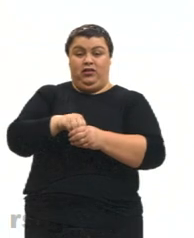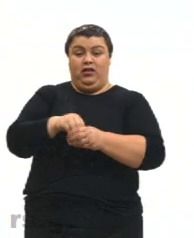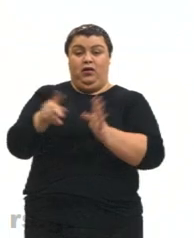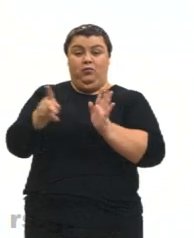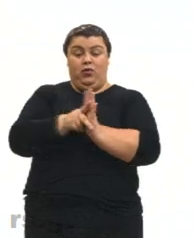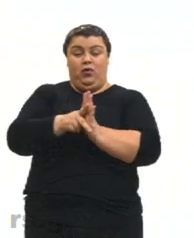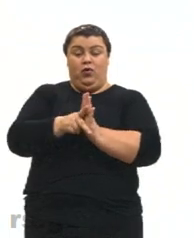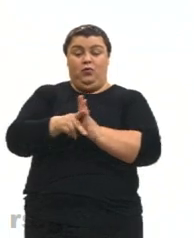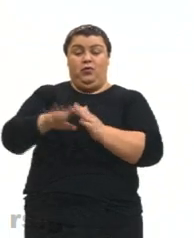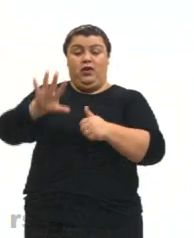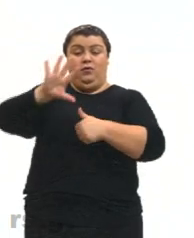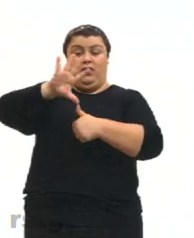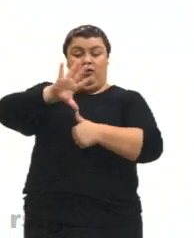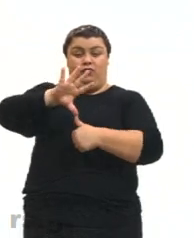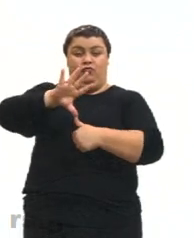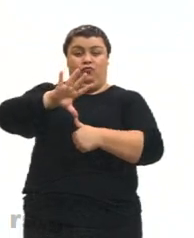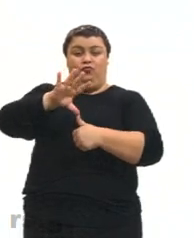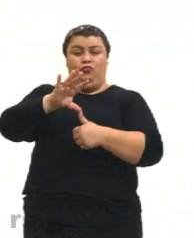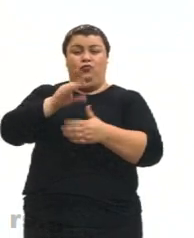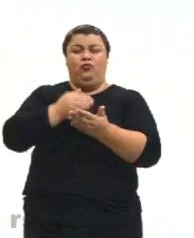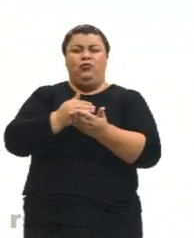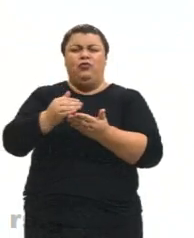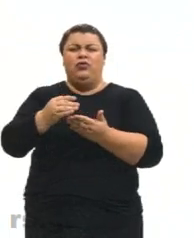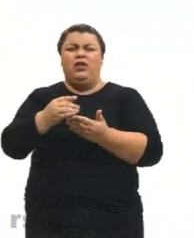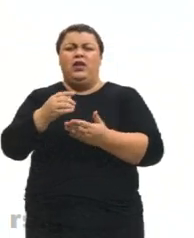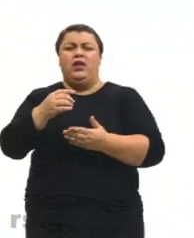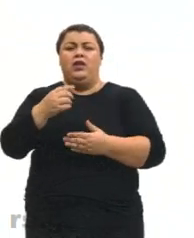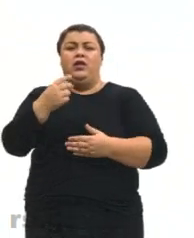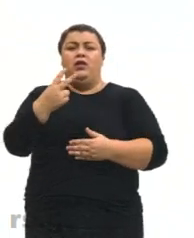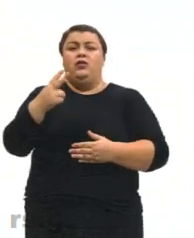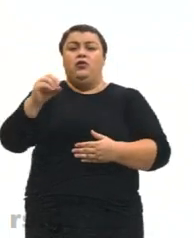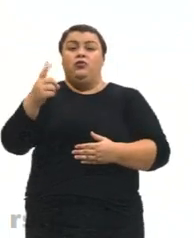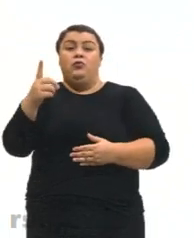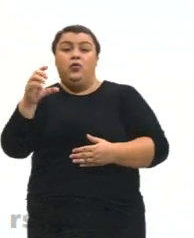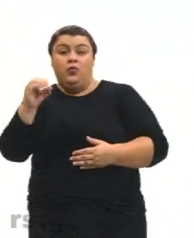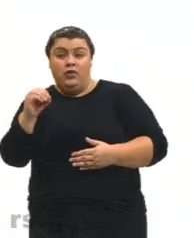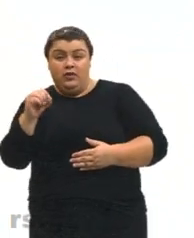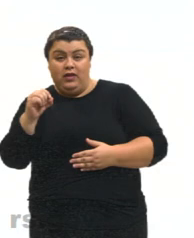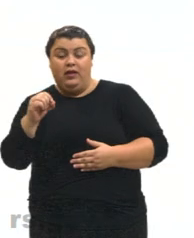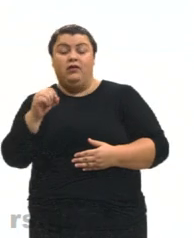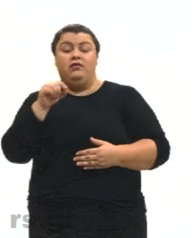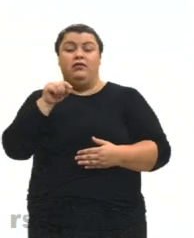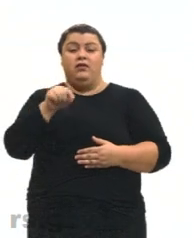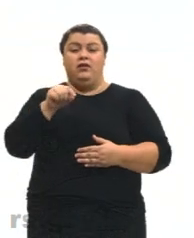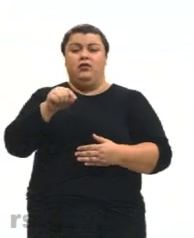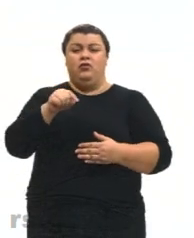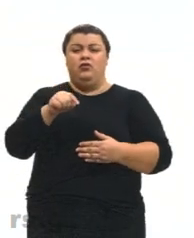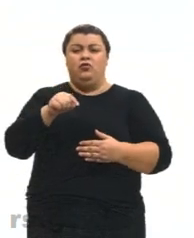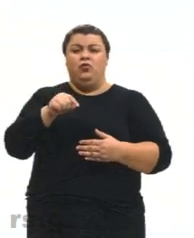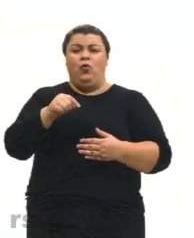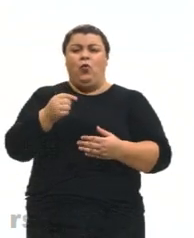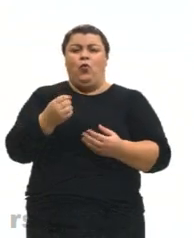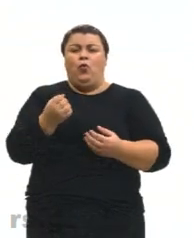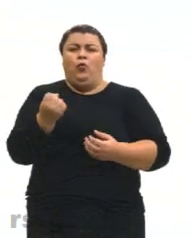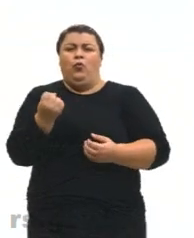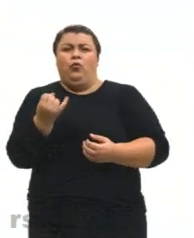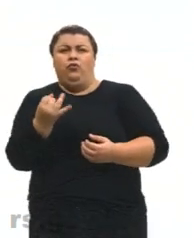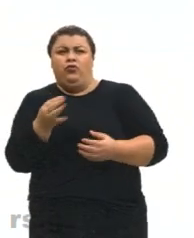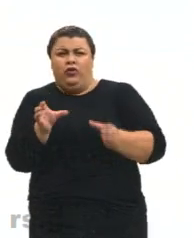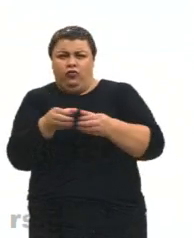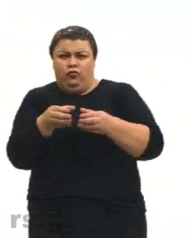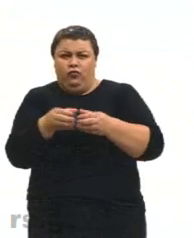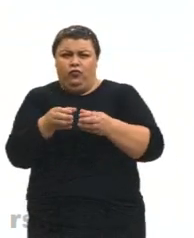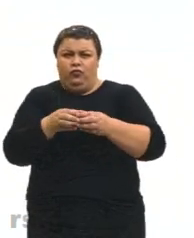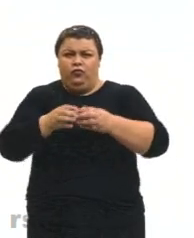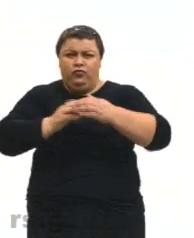Sul Né desde 2010 o fluxo de europeus migrando para a América Latina eo Caribe é maior do que o inverso